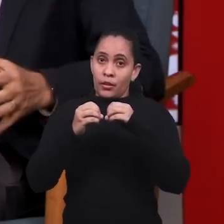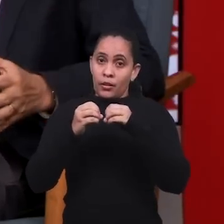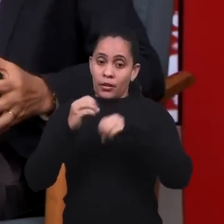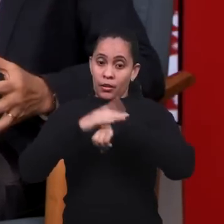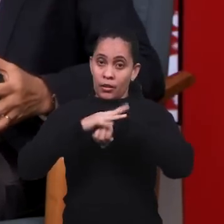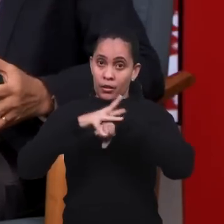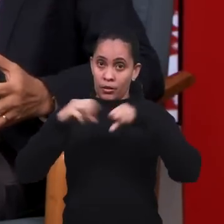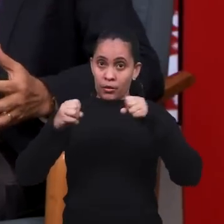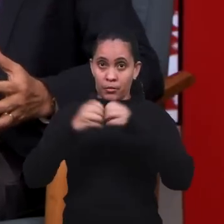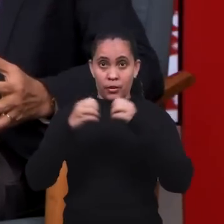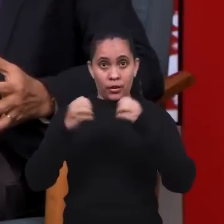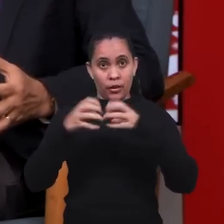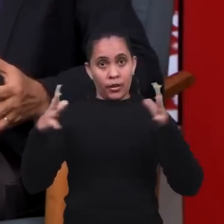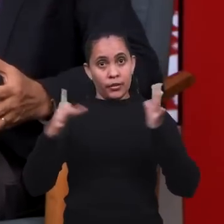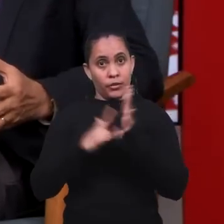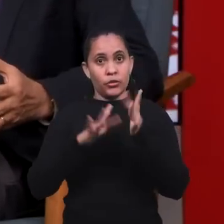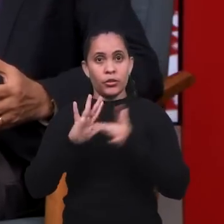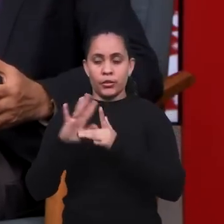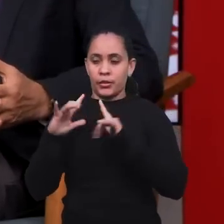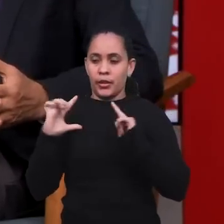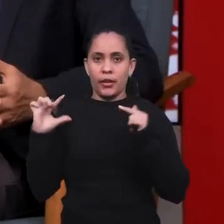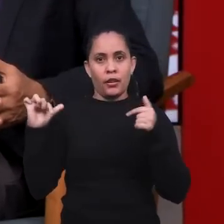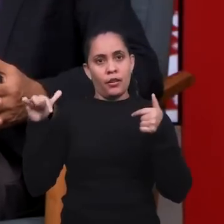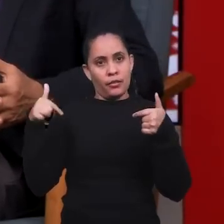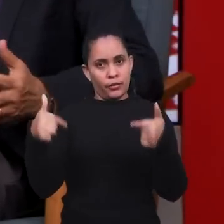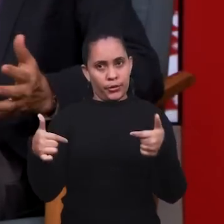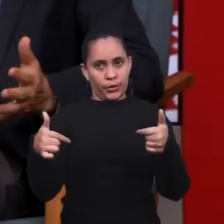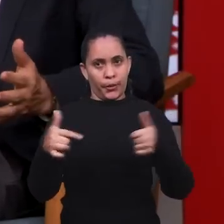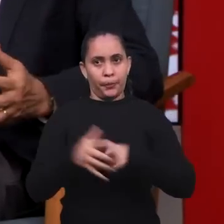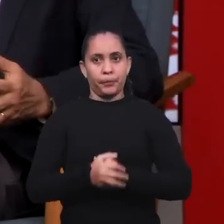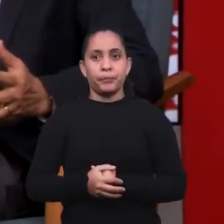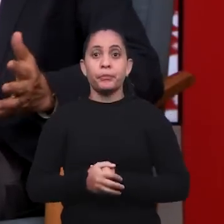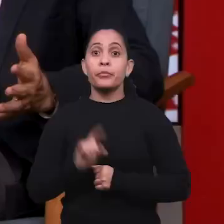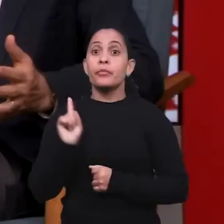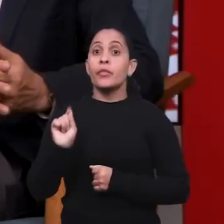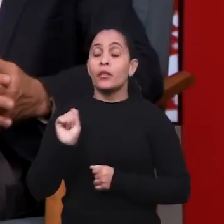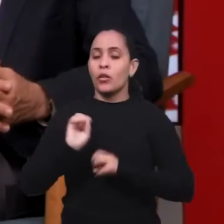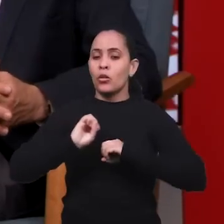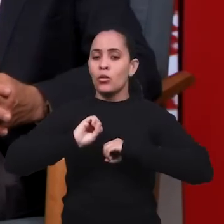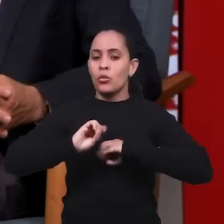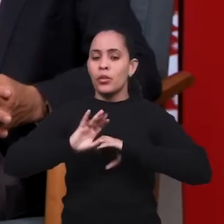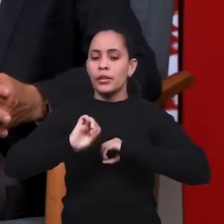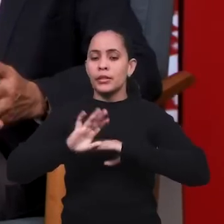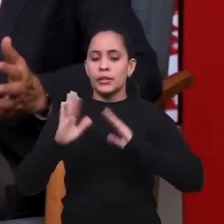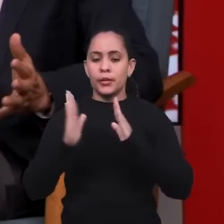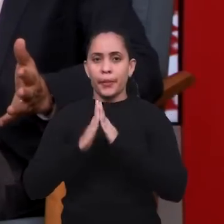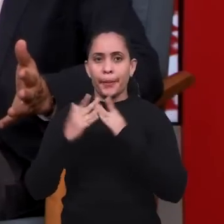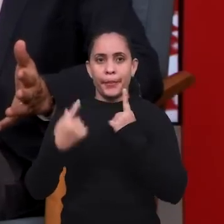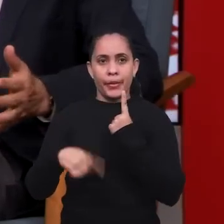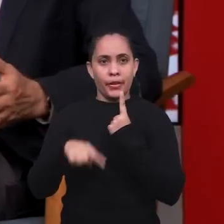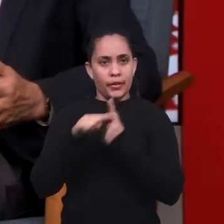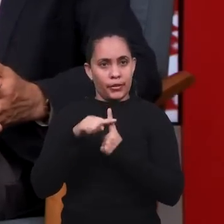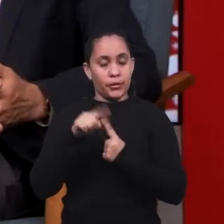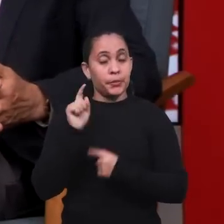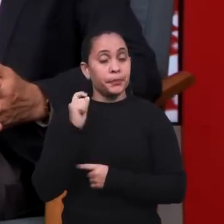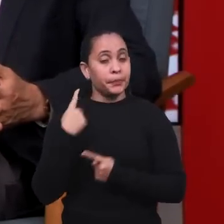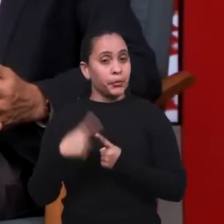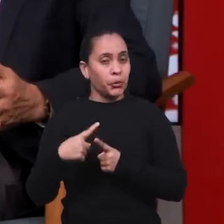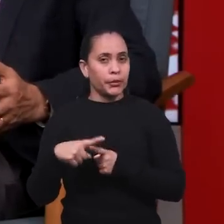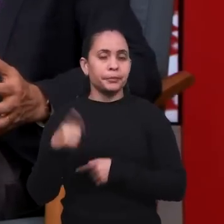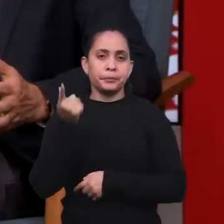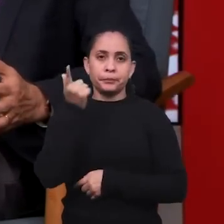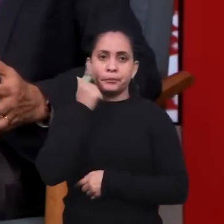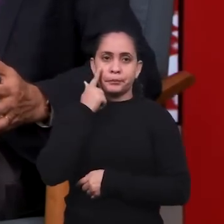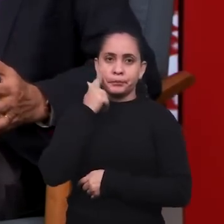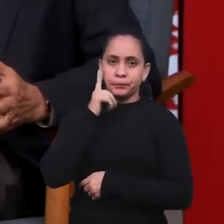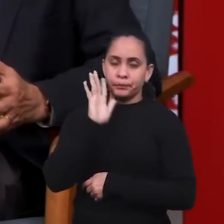realizou e aquilo que foi como ensino para a igreja. Porque, vejam,